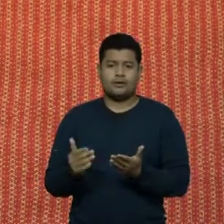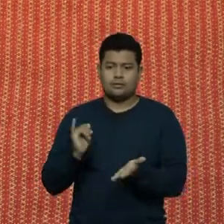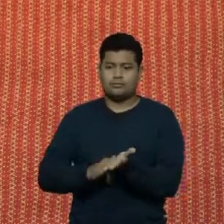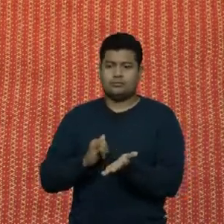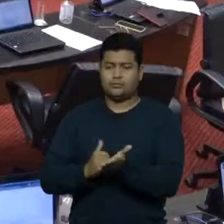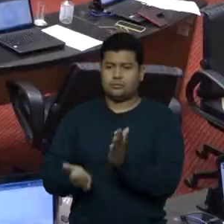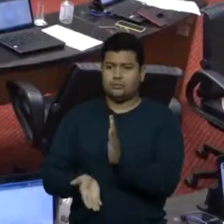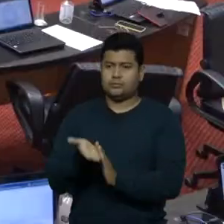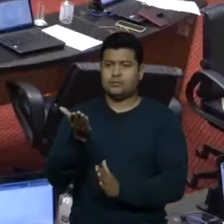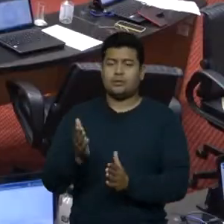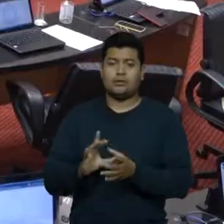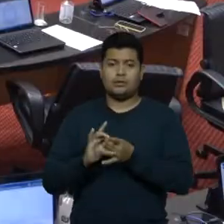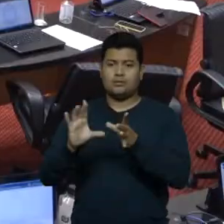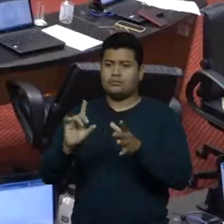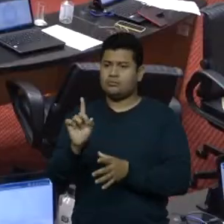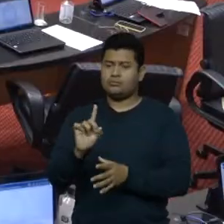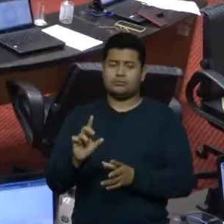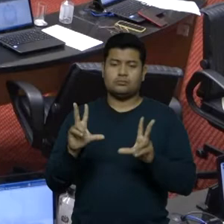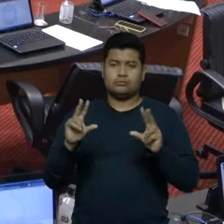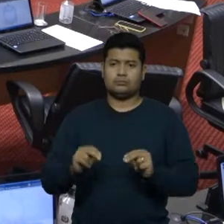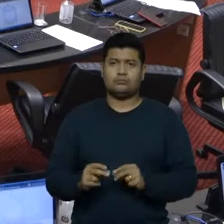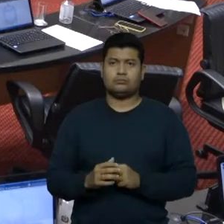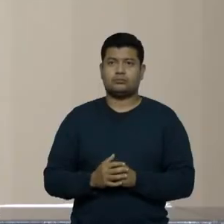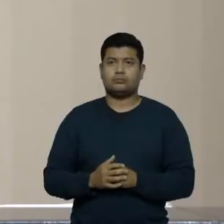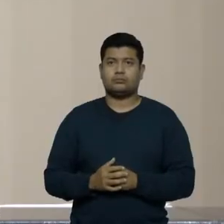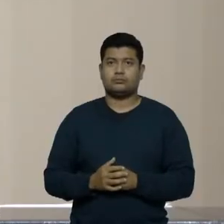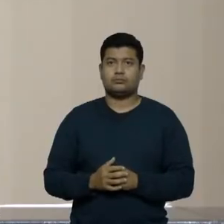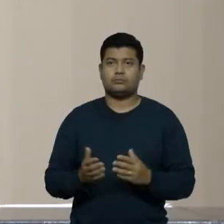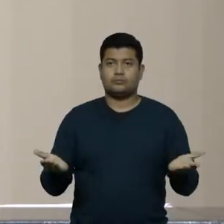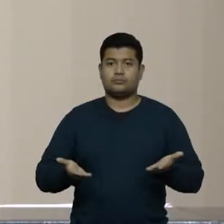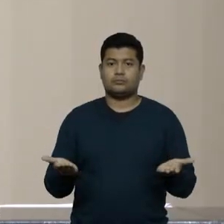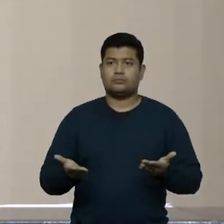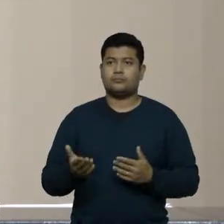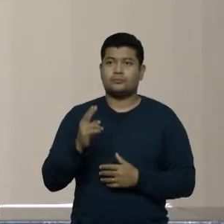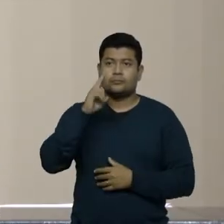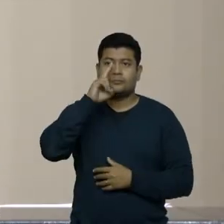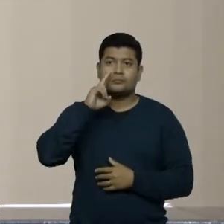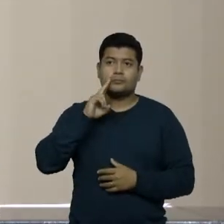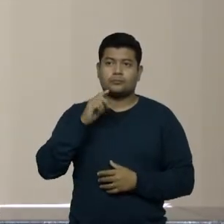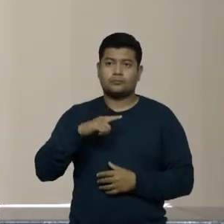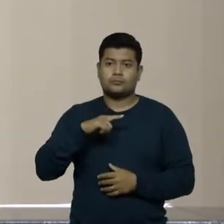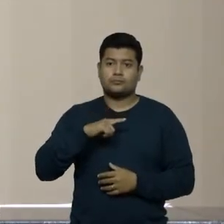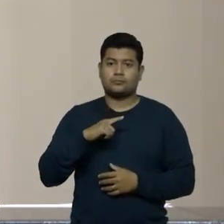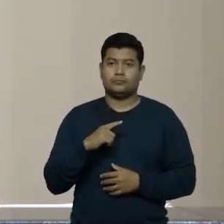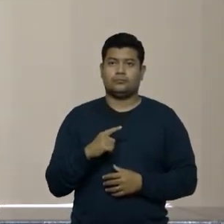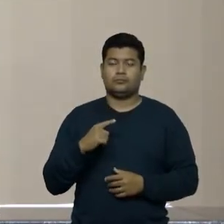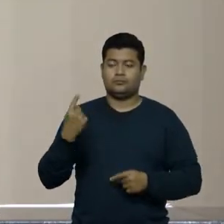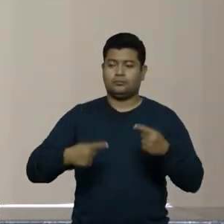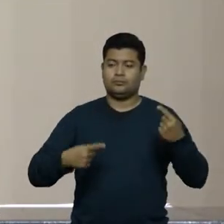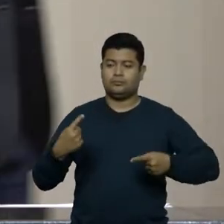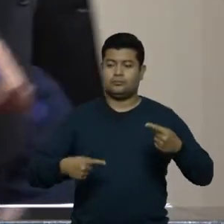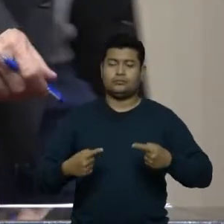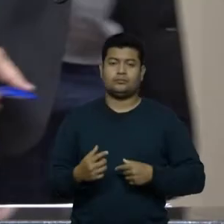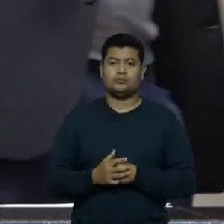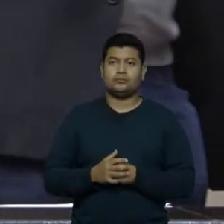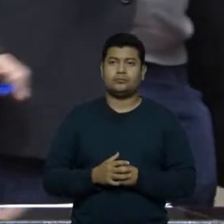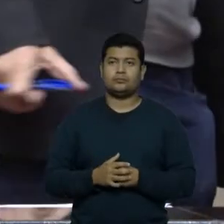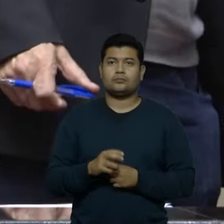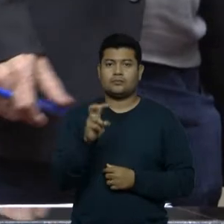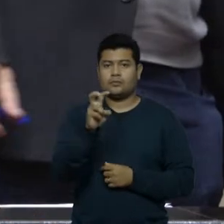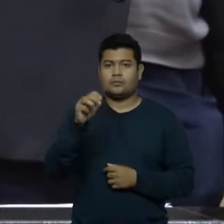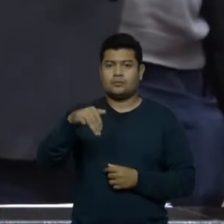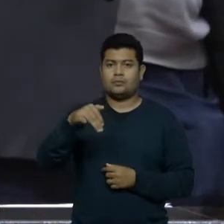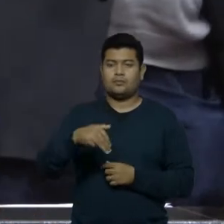simples Obrigado sua presença no Deputado Ivan naturais existem a palavra para discutir cinco minutos